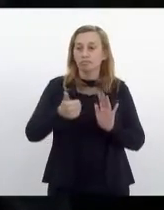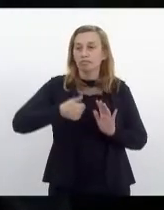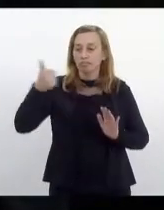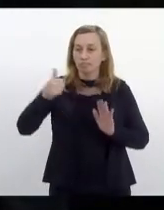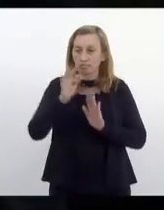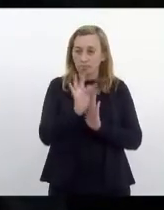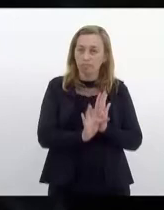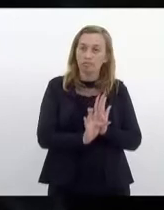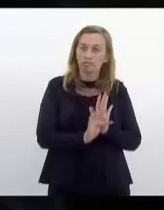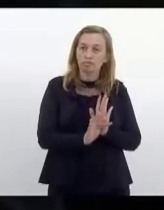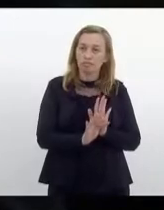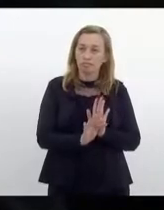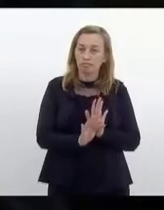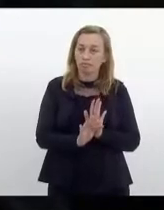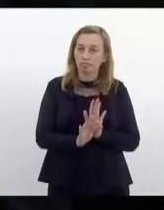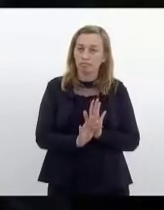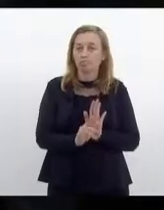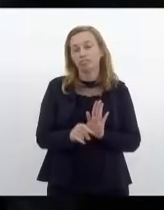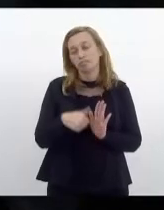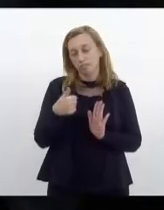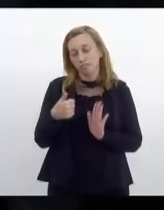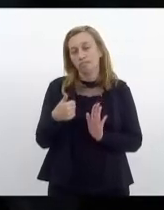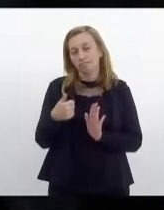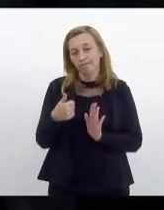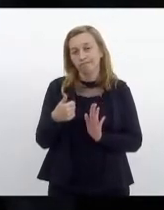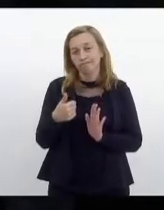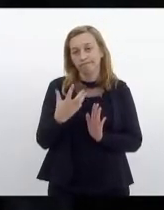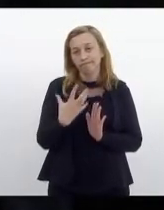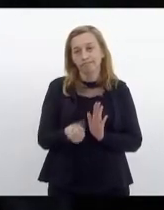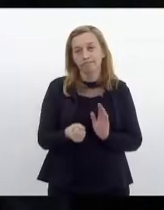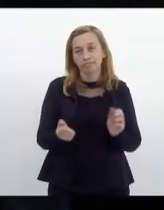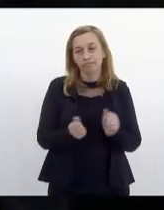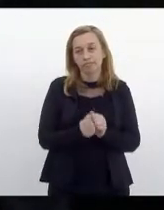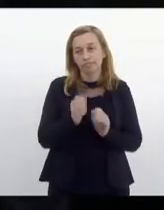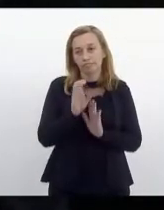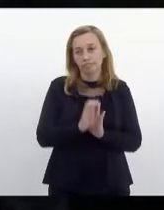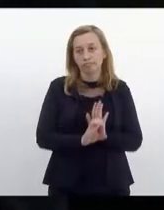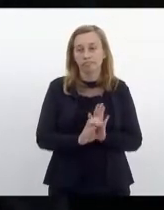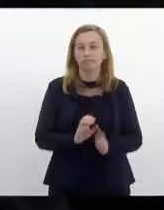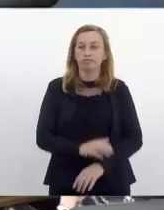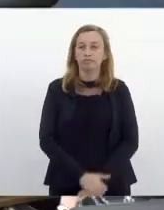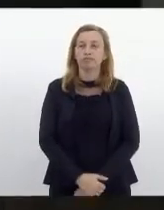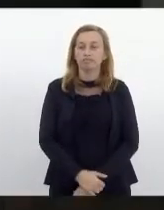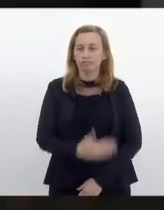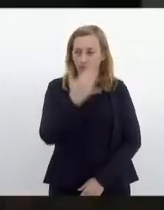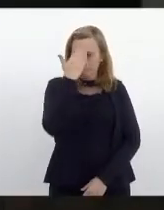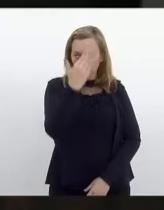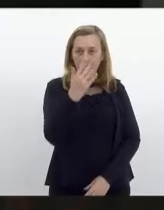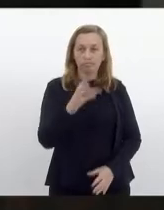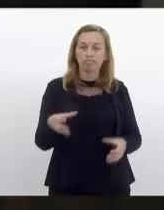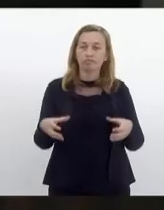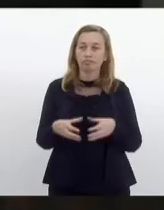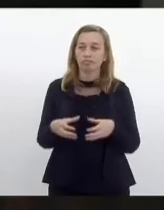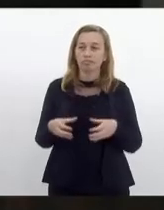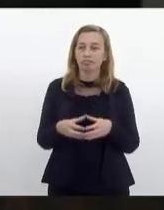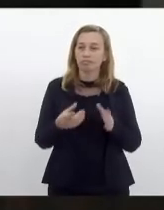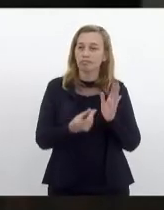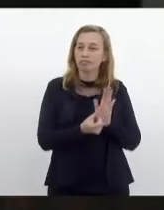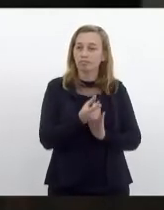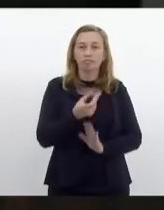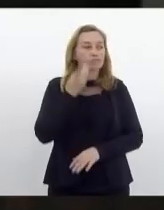forma menos ambígua, talvez. Mas é o parecer, portanto, favorável com emendas. Obrigado. Pela Comissão de Orçamento,